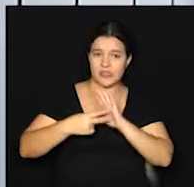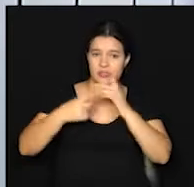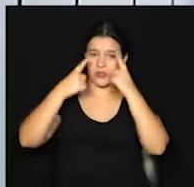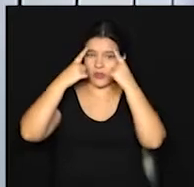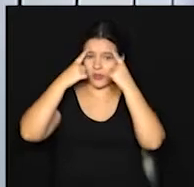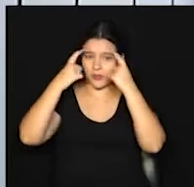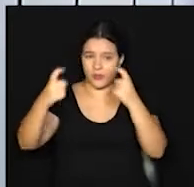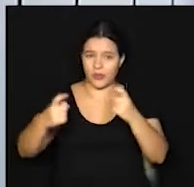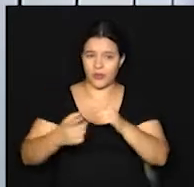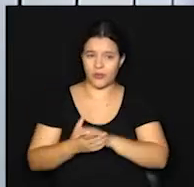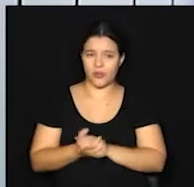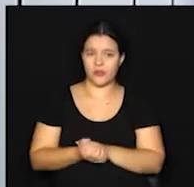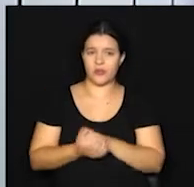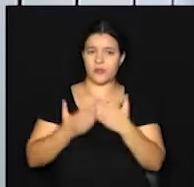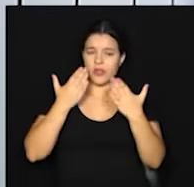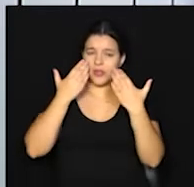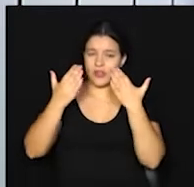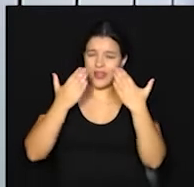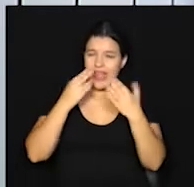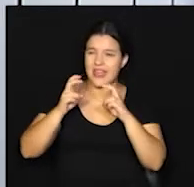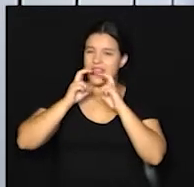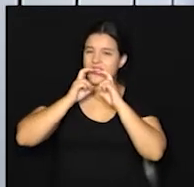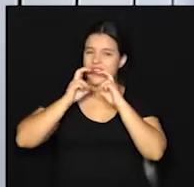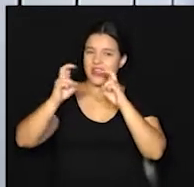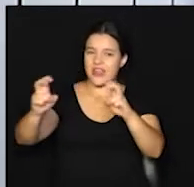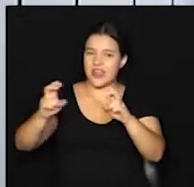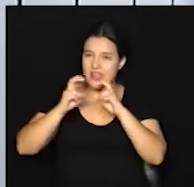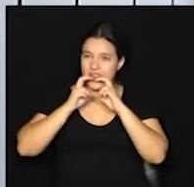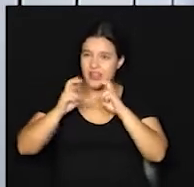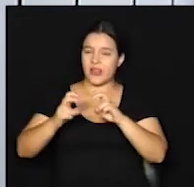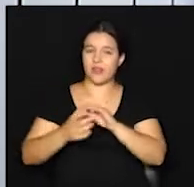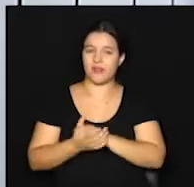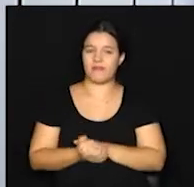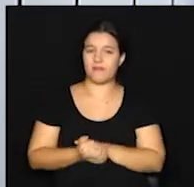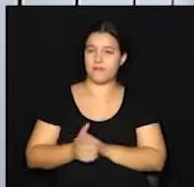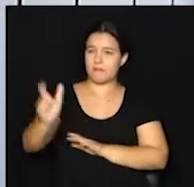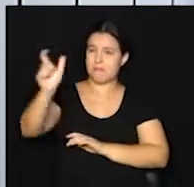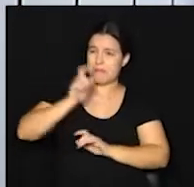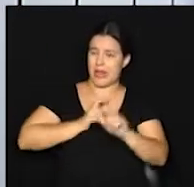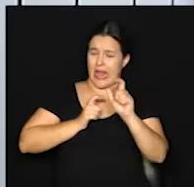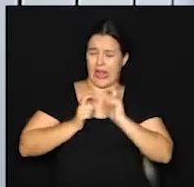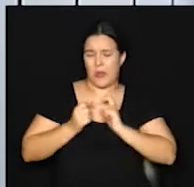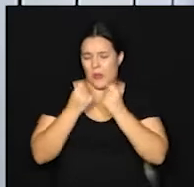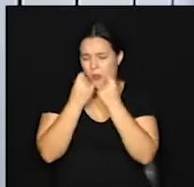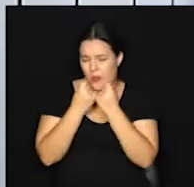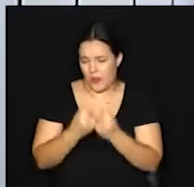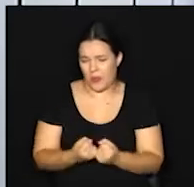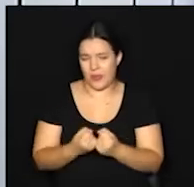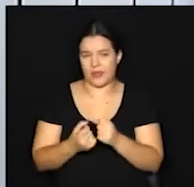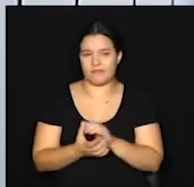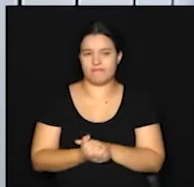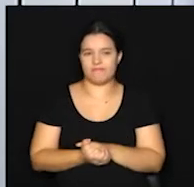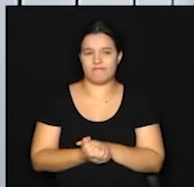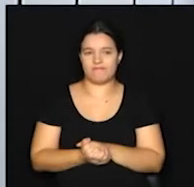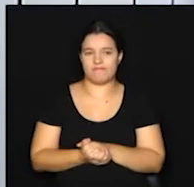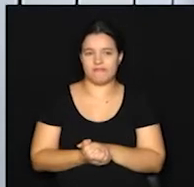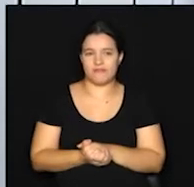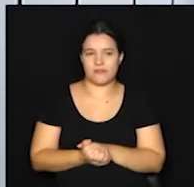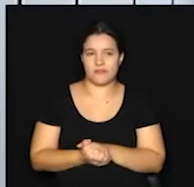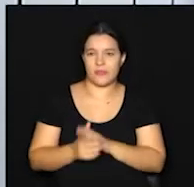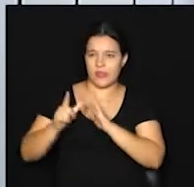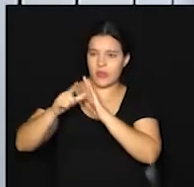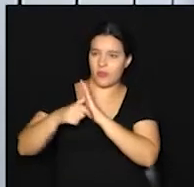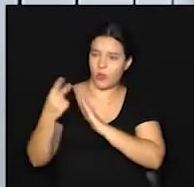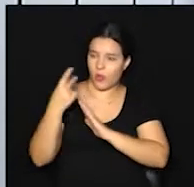ele levantar a mão, é o homem gritar, é o homem falar palavras ofensivas. Já eu quero abordar esse assunto com